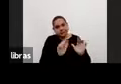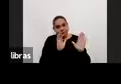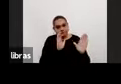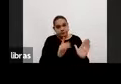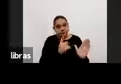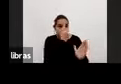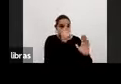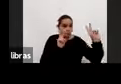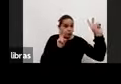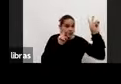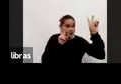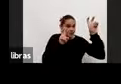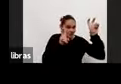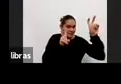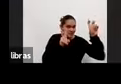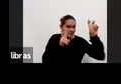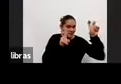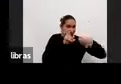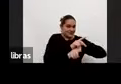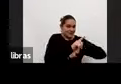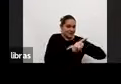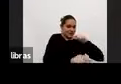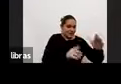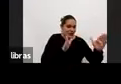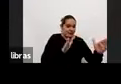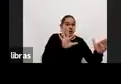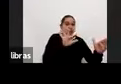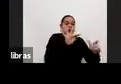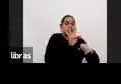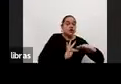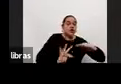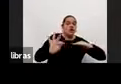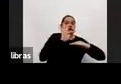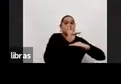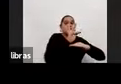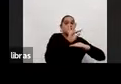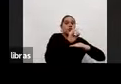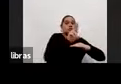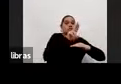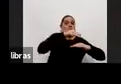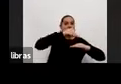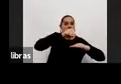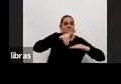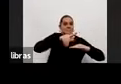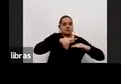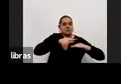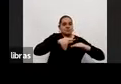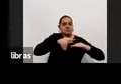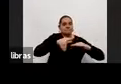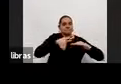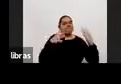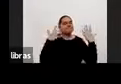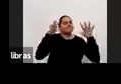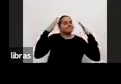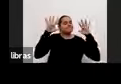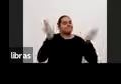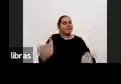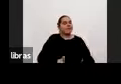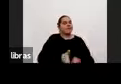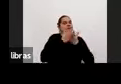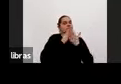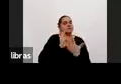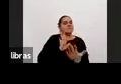emprego do setor formal, que foi brilhantemente enfrentado pelos metalúrgicos de Curitiba